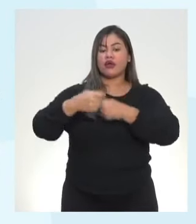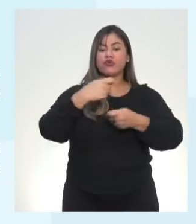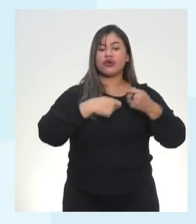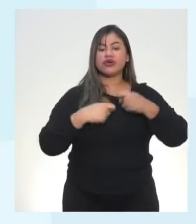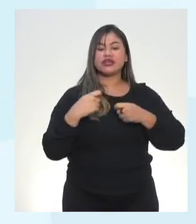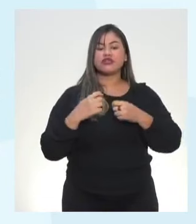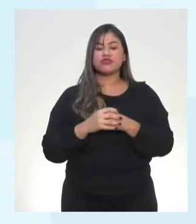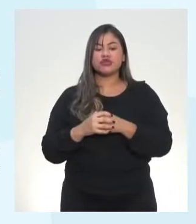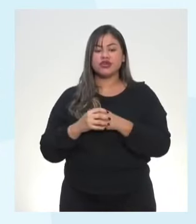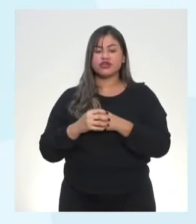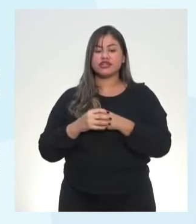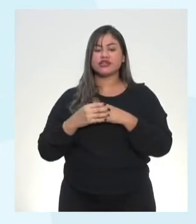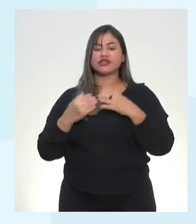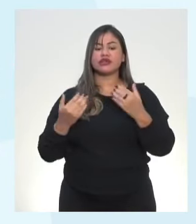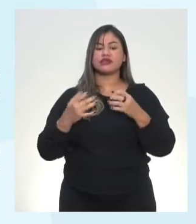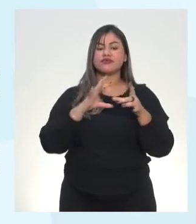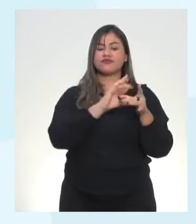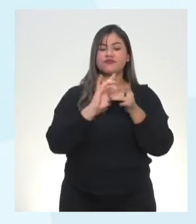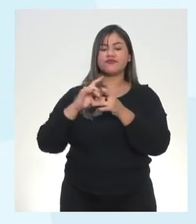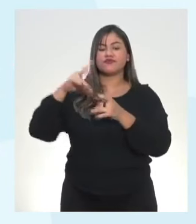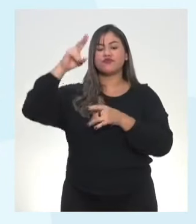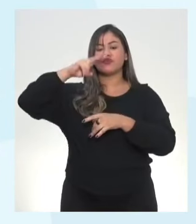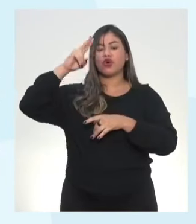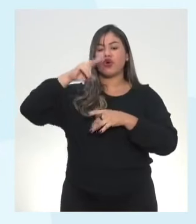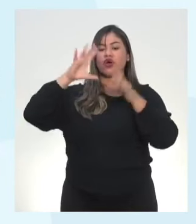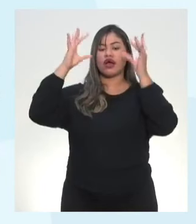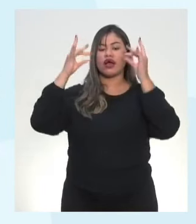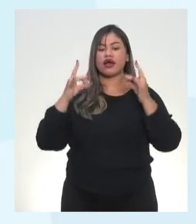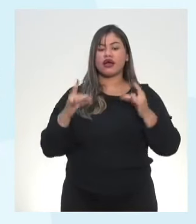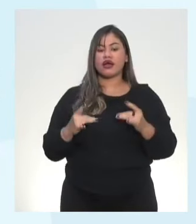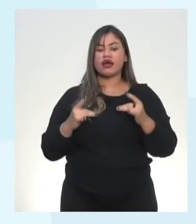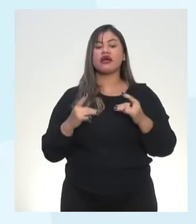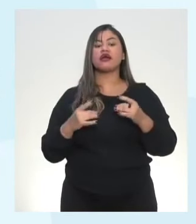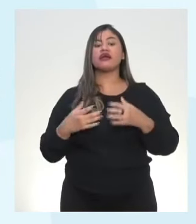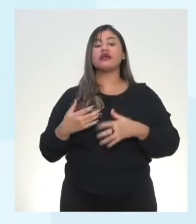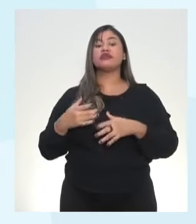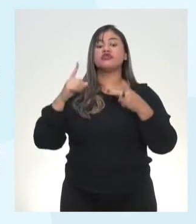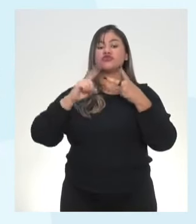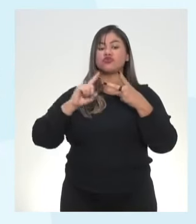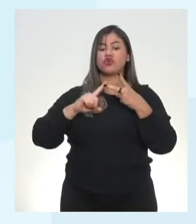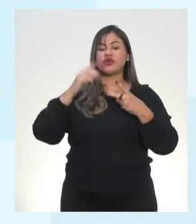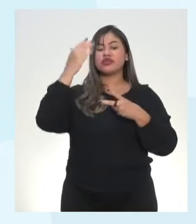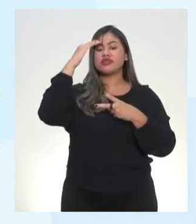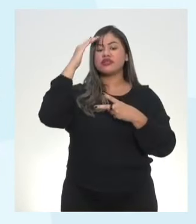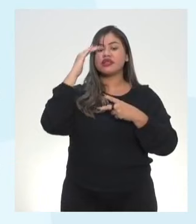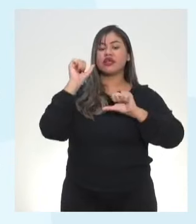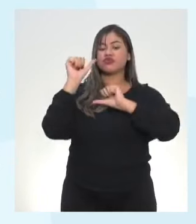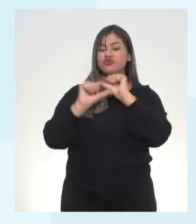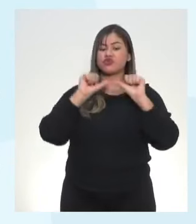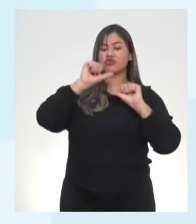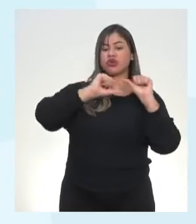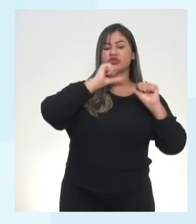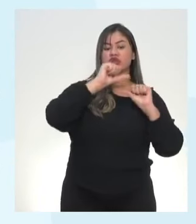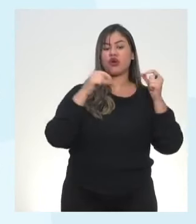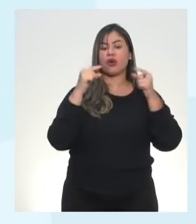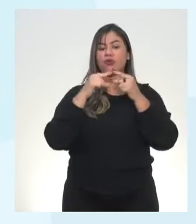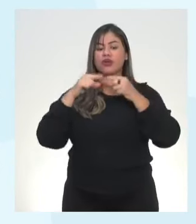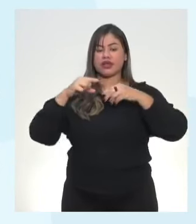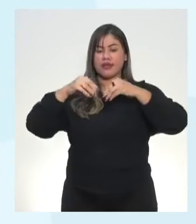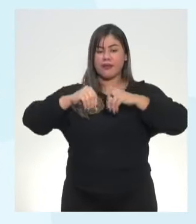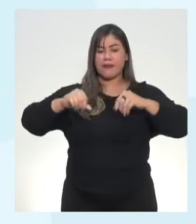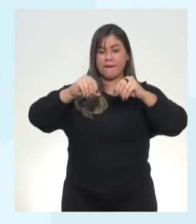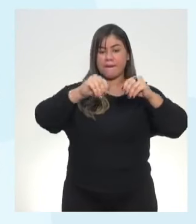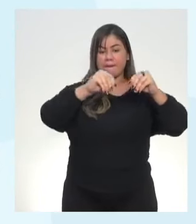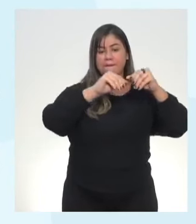históricos específicos e compreender a gênese e a transformação das diferentes organizações